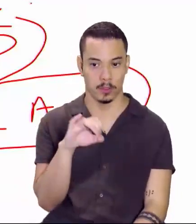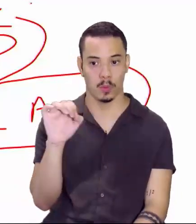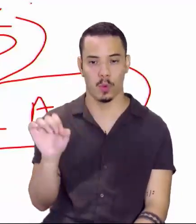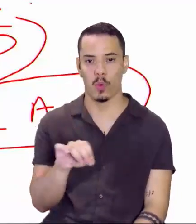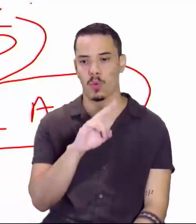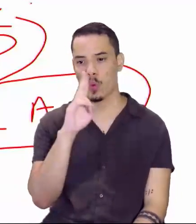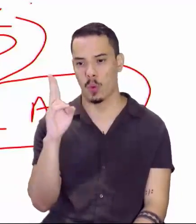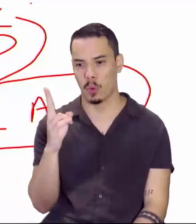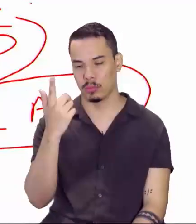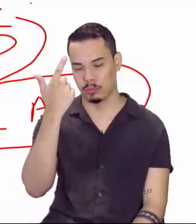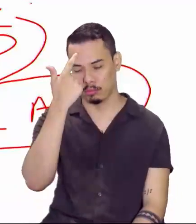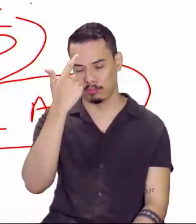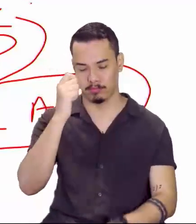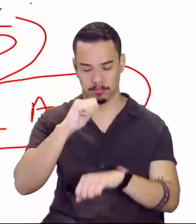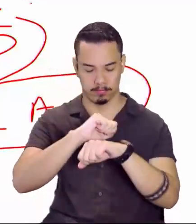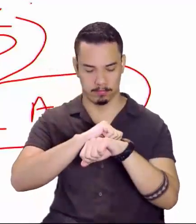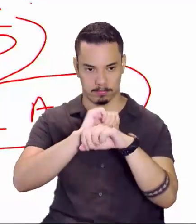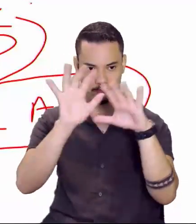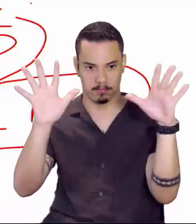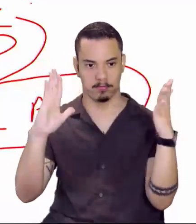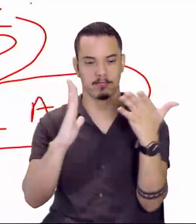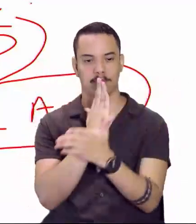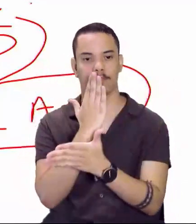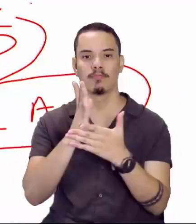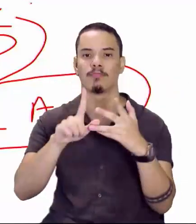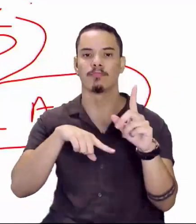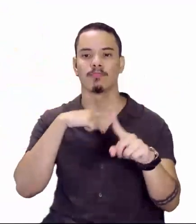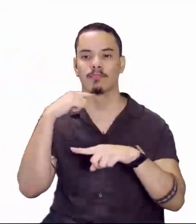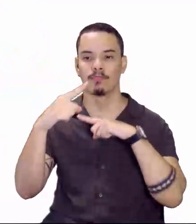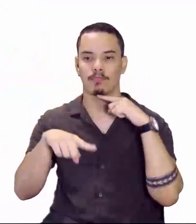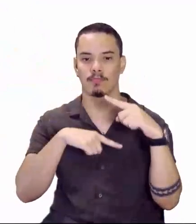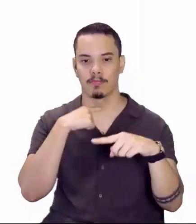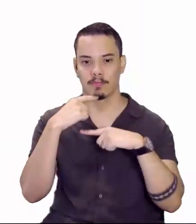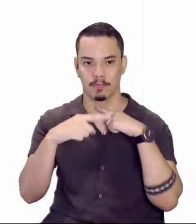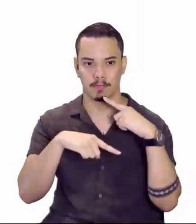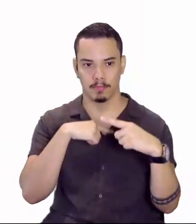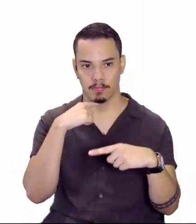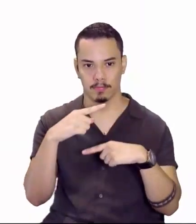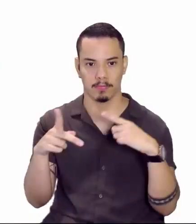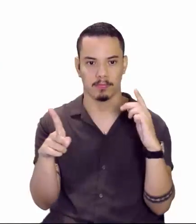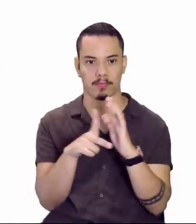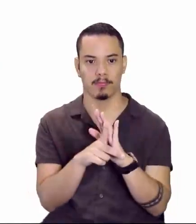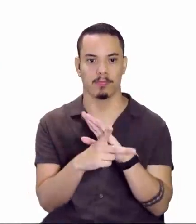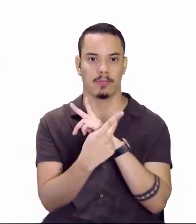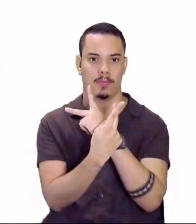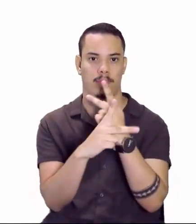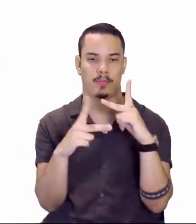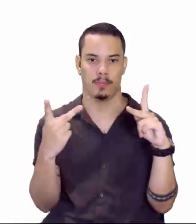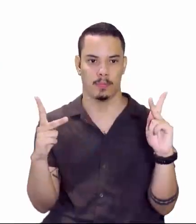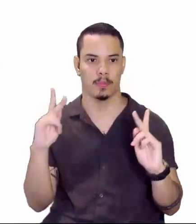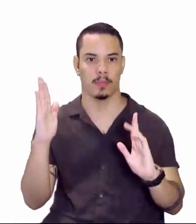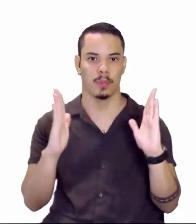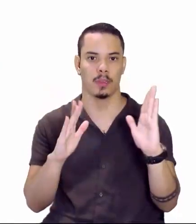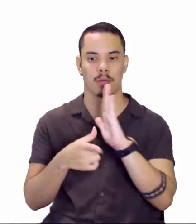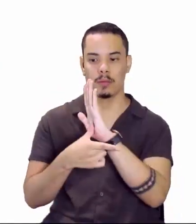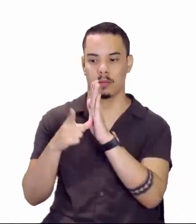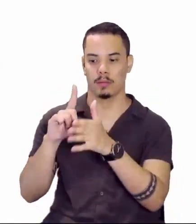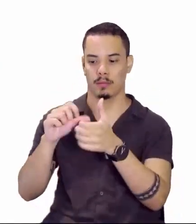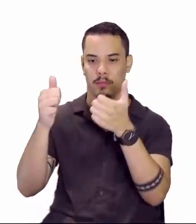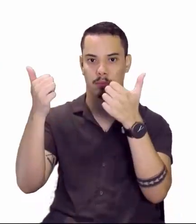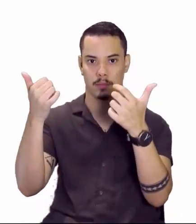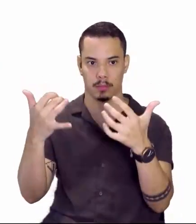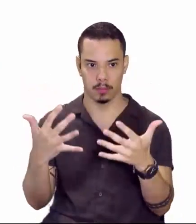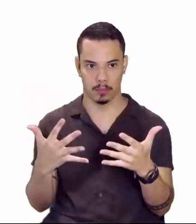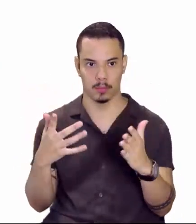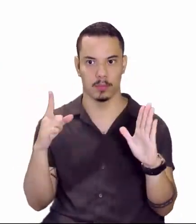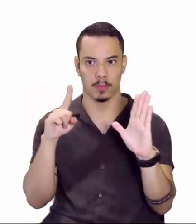tempo esclarecer alguma dúvida que você teve ao longo do comentário